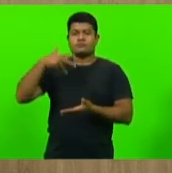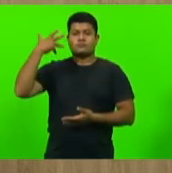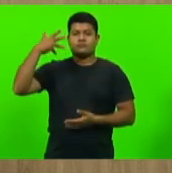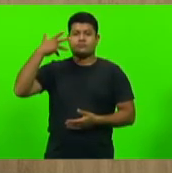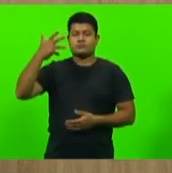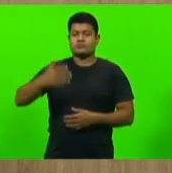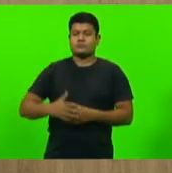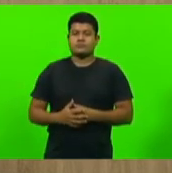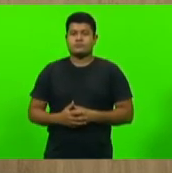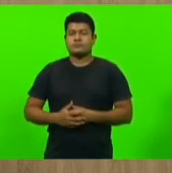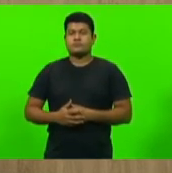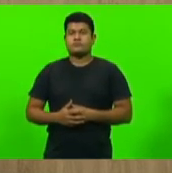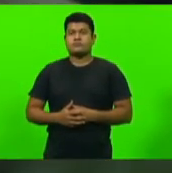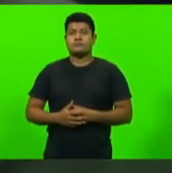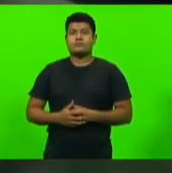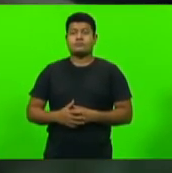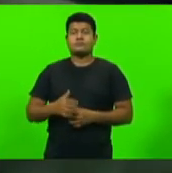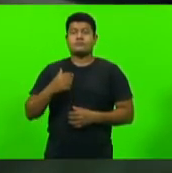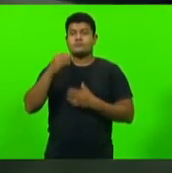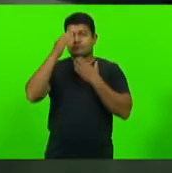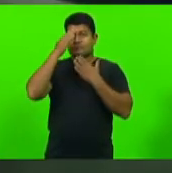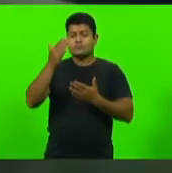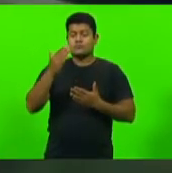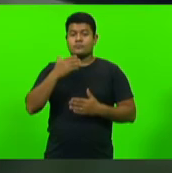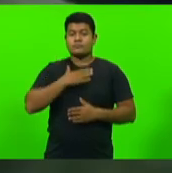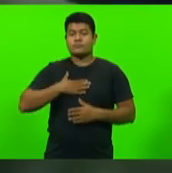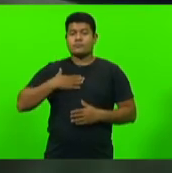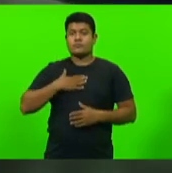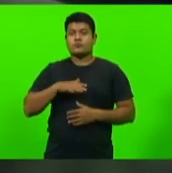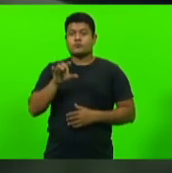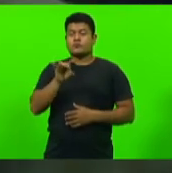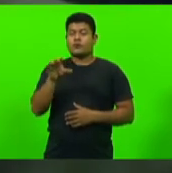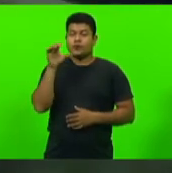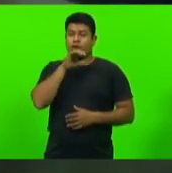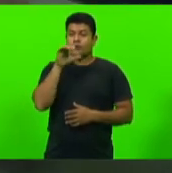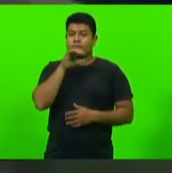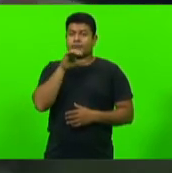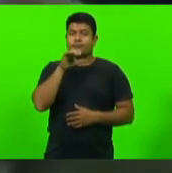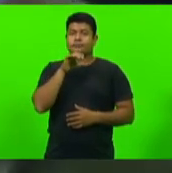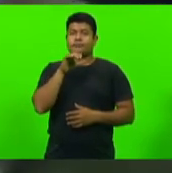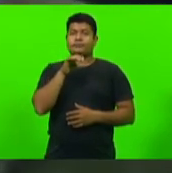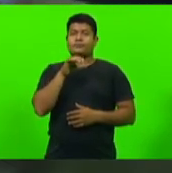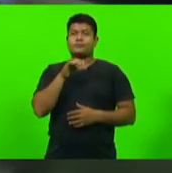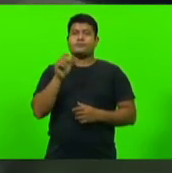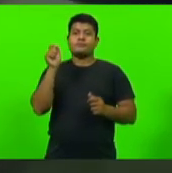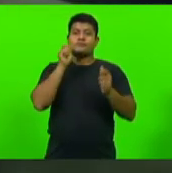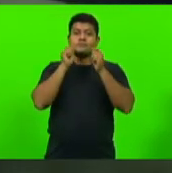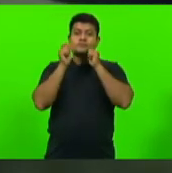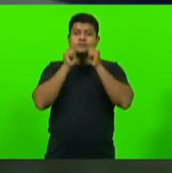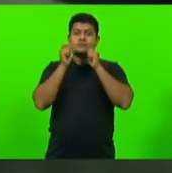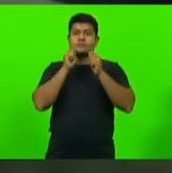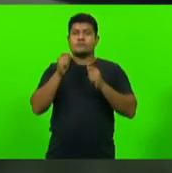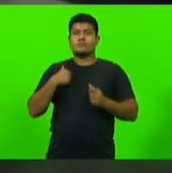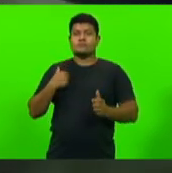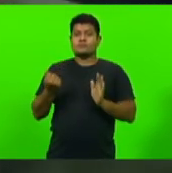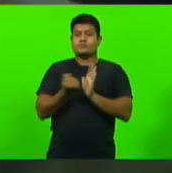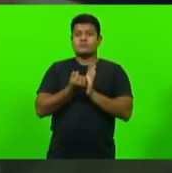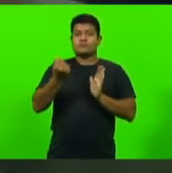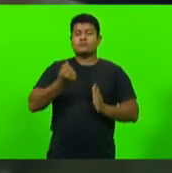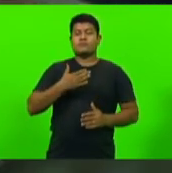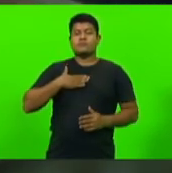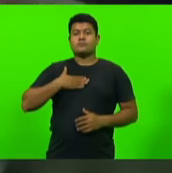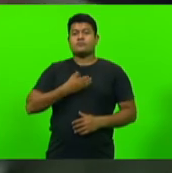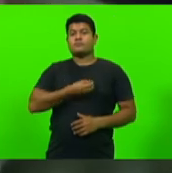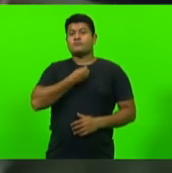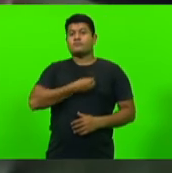senhor presidente. Eu apenas gostaria que Vossa Excelência me permitisse que a assessoria pudesse registrar a minha presença,